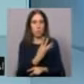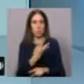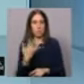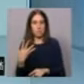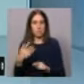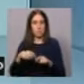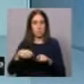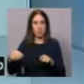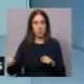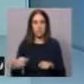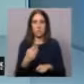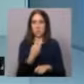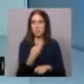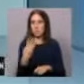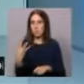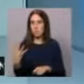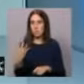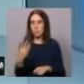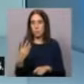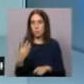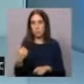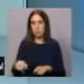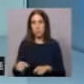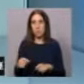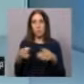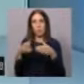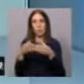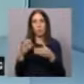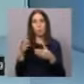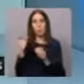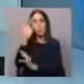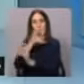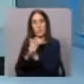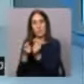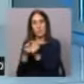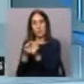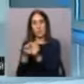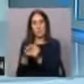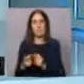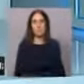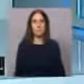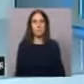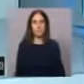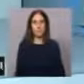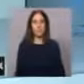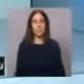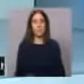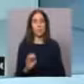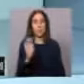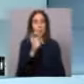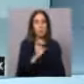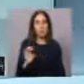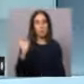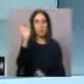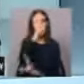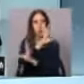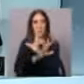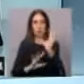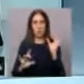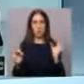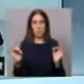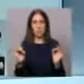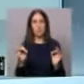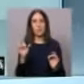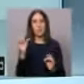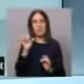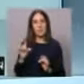sendo 3 a 4 metros no grupo oriental. No resto do continente europeu, na parte mais leste, o céu em geral pouco